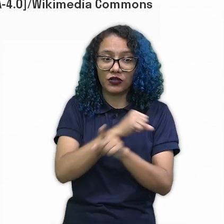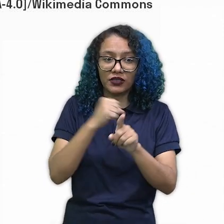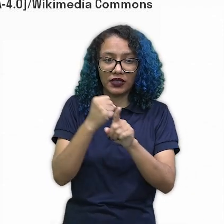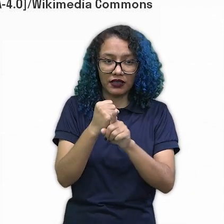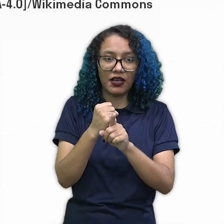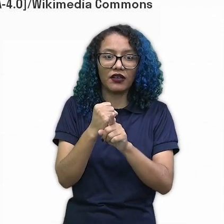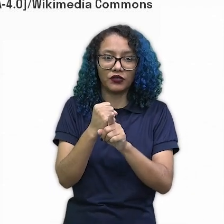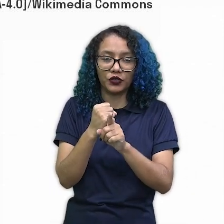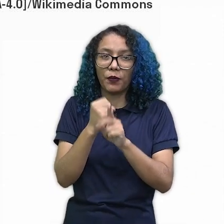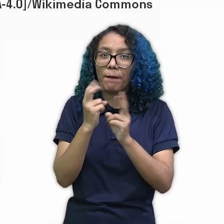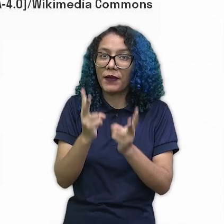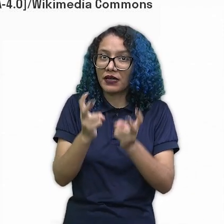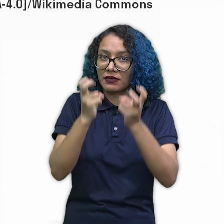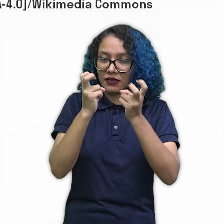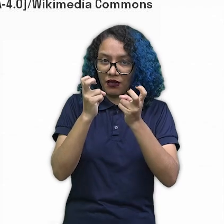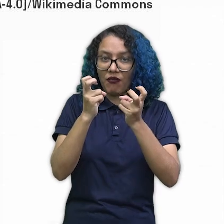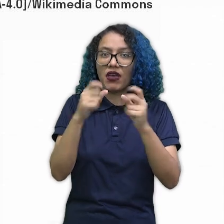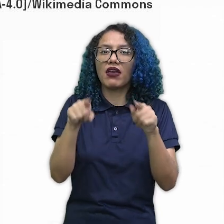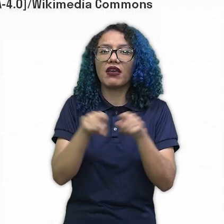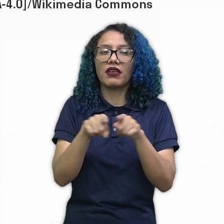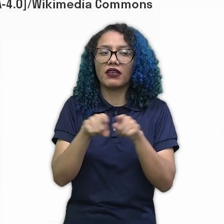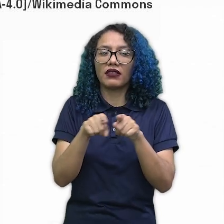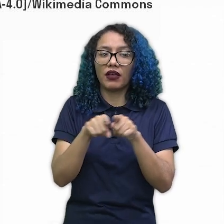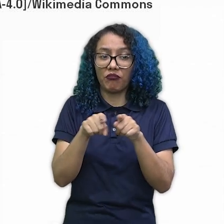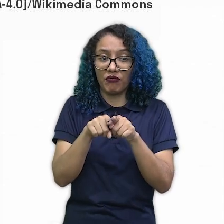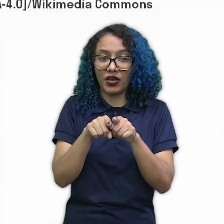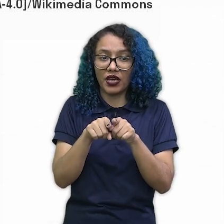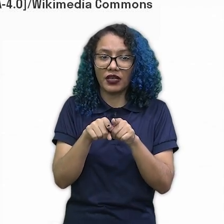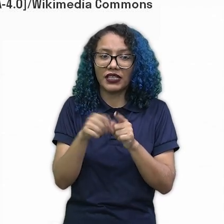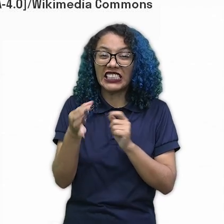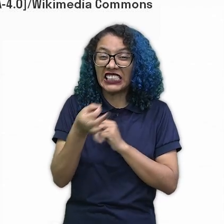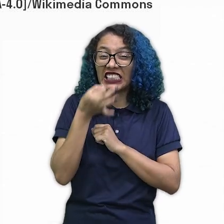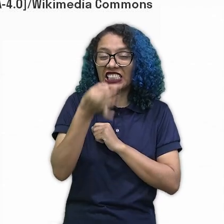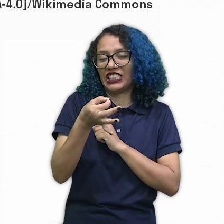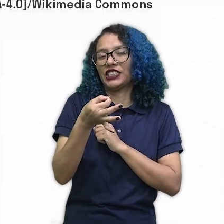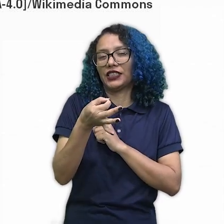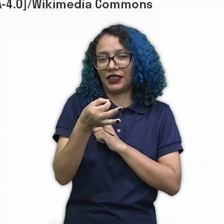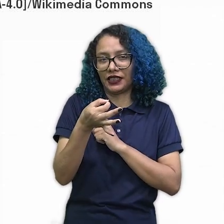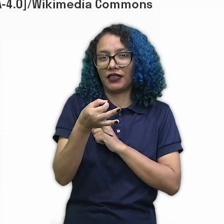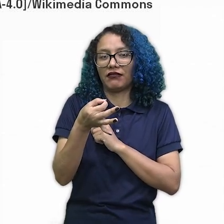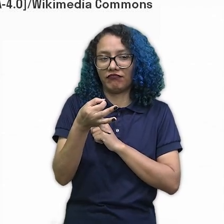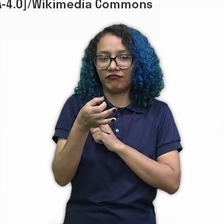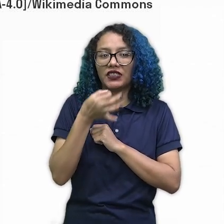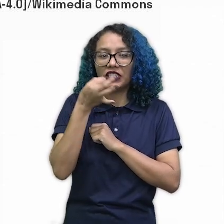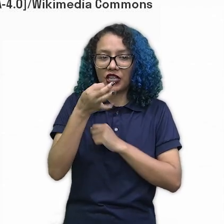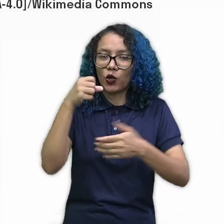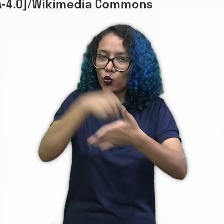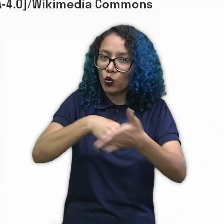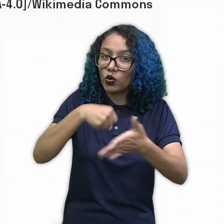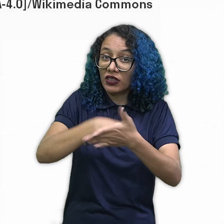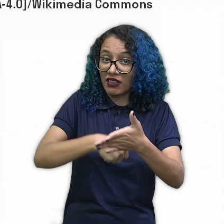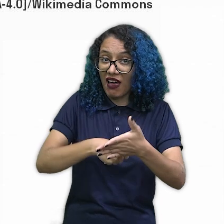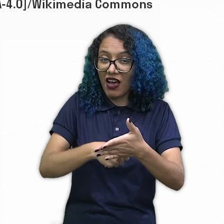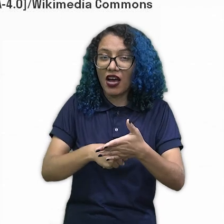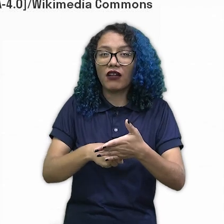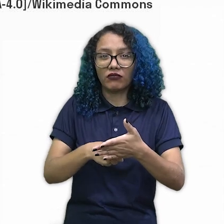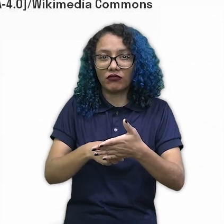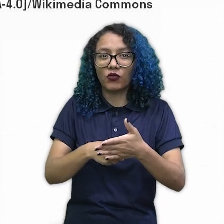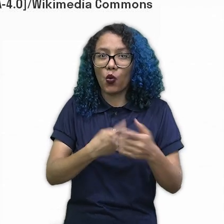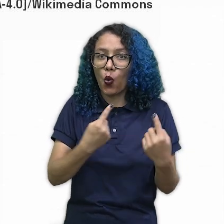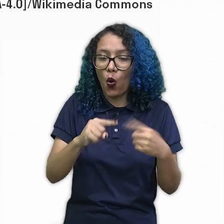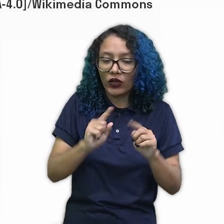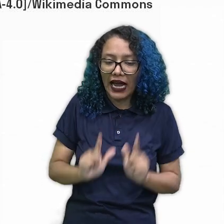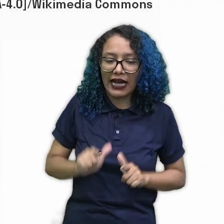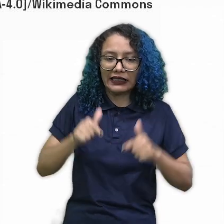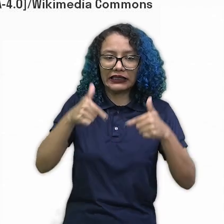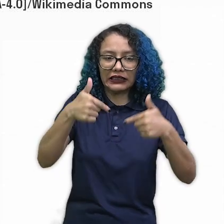primeiramente, né? Se perceber, mas também, mais do que isso, criticar e combater atitudes